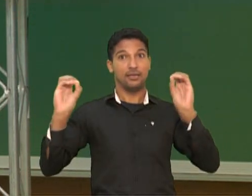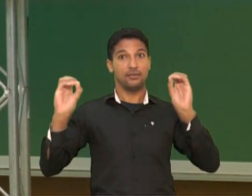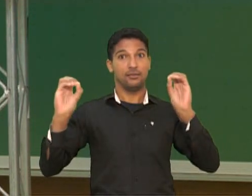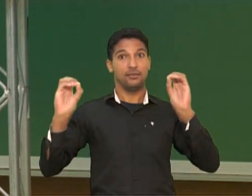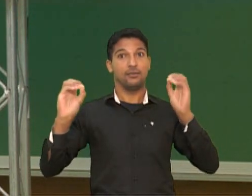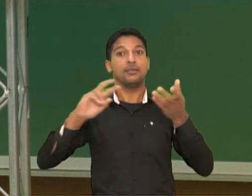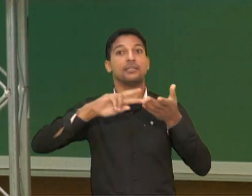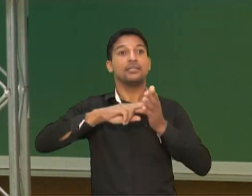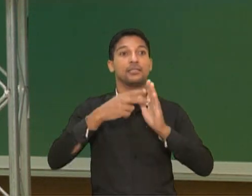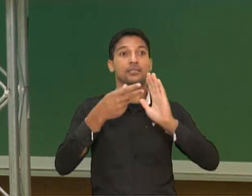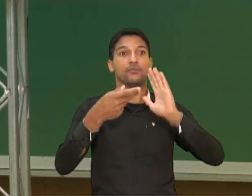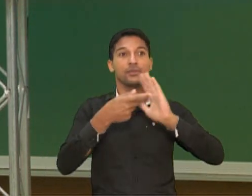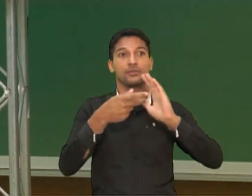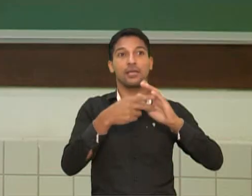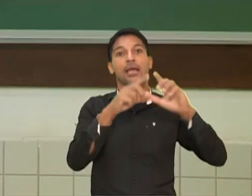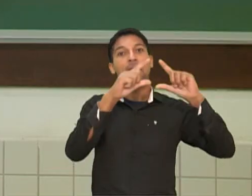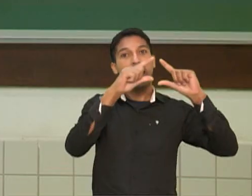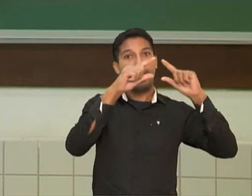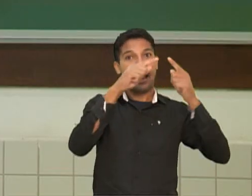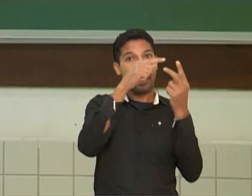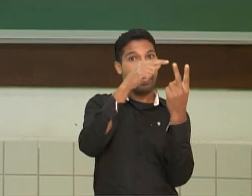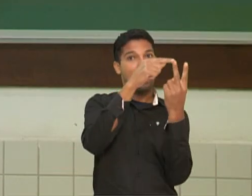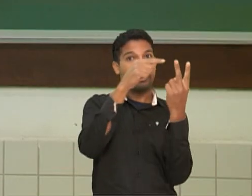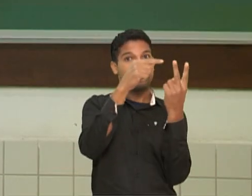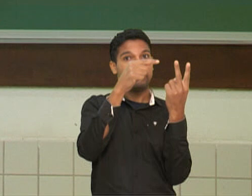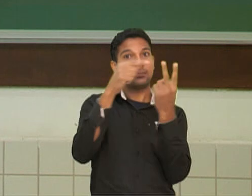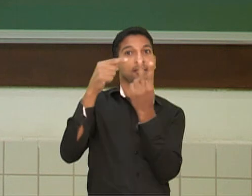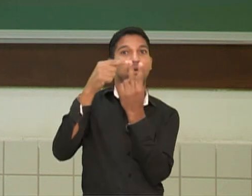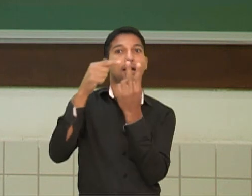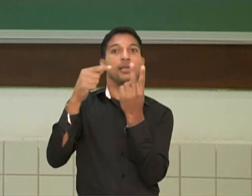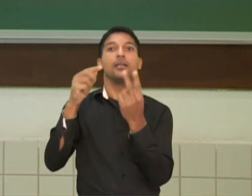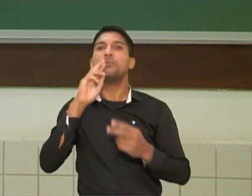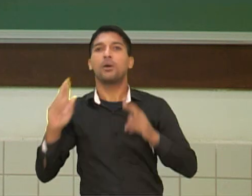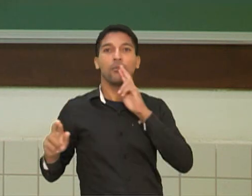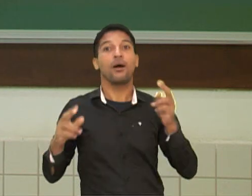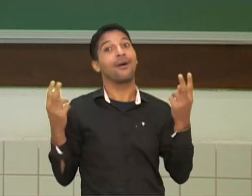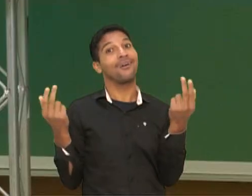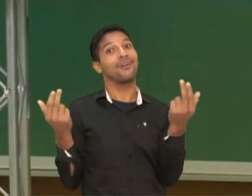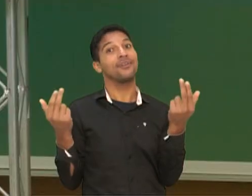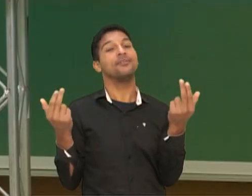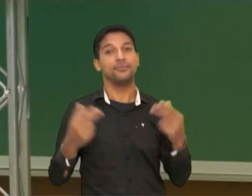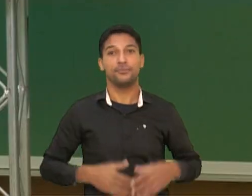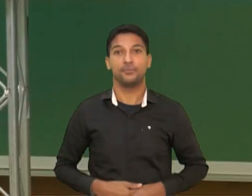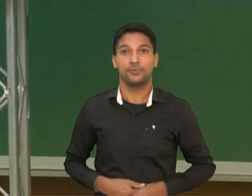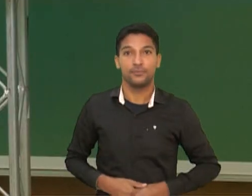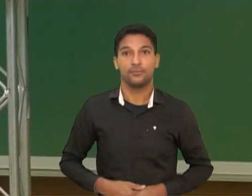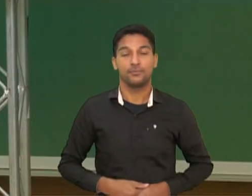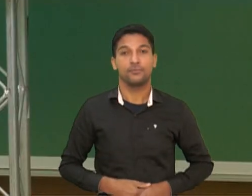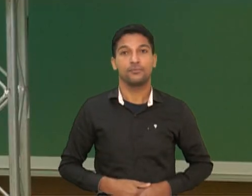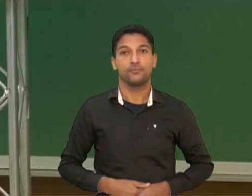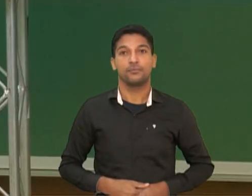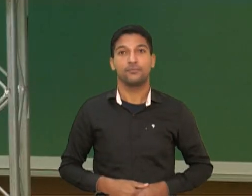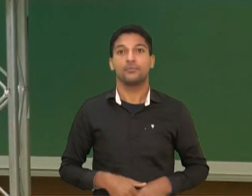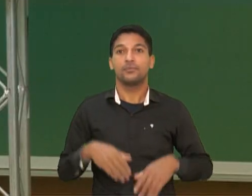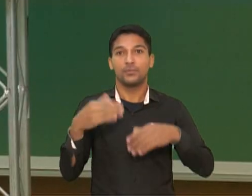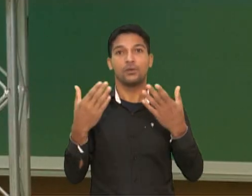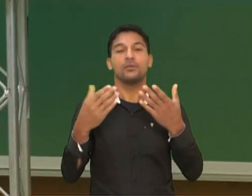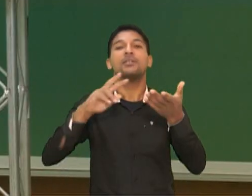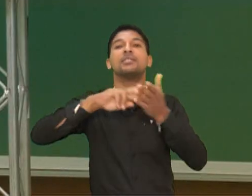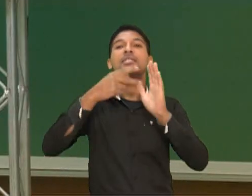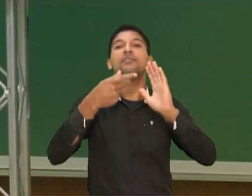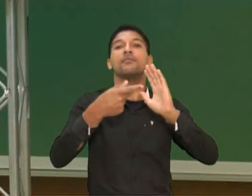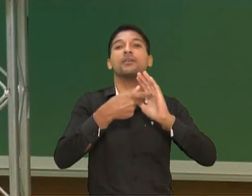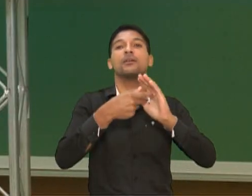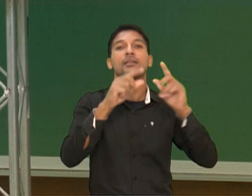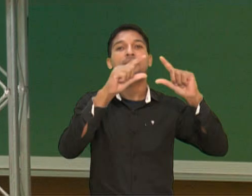pode anotar lá, que eu tenho certeza que você está acompanhando a minha aula com o seu caderno, você vai anotar que quando o delta for igual a zero, você tem uma raiz só, você pode